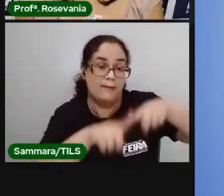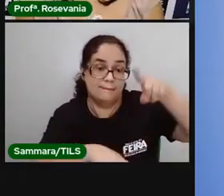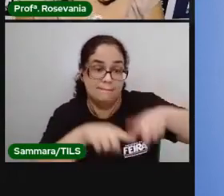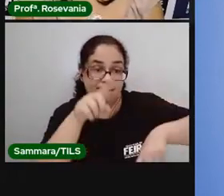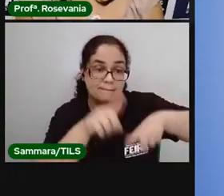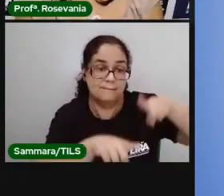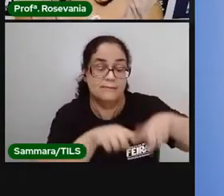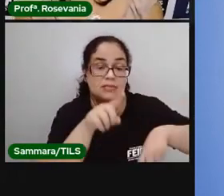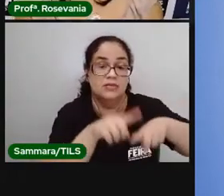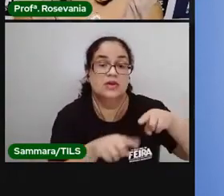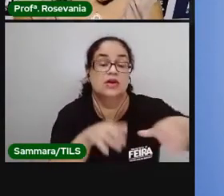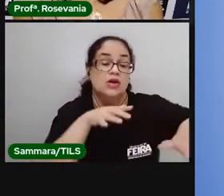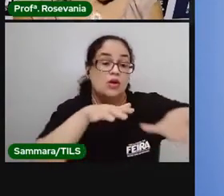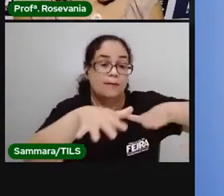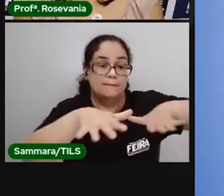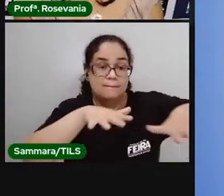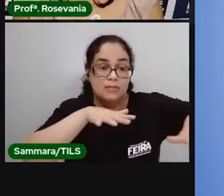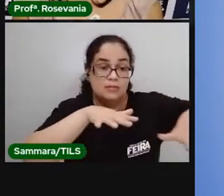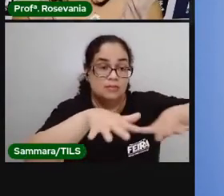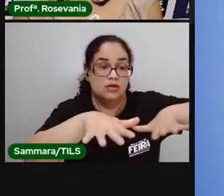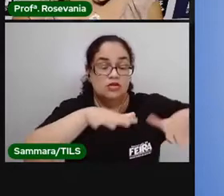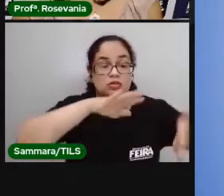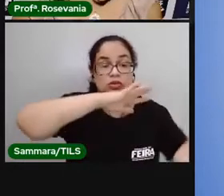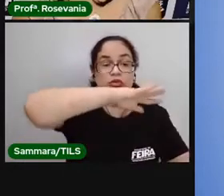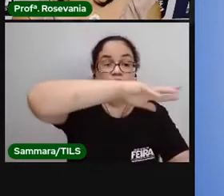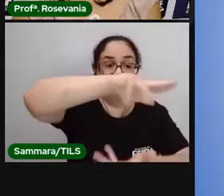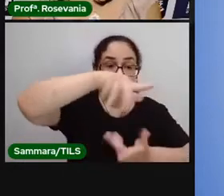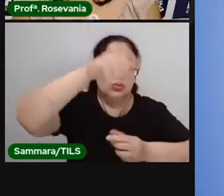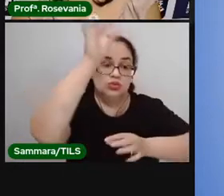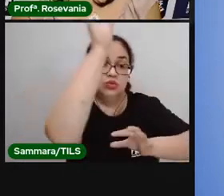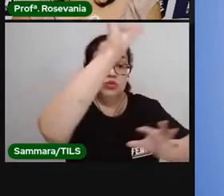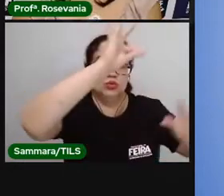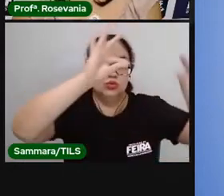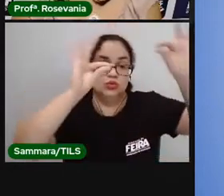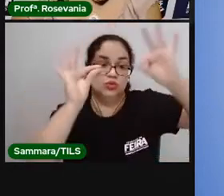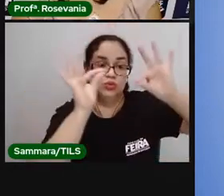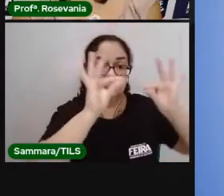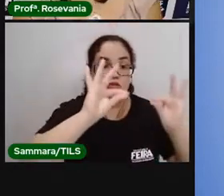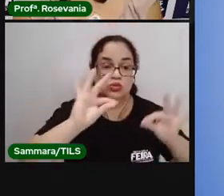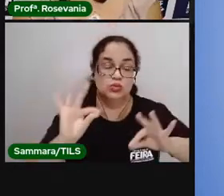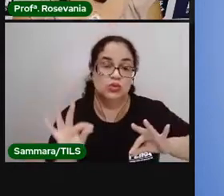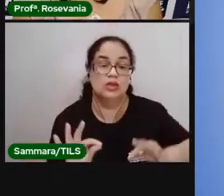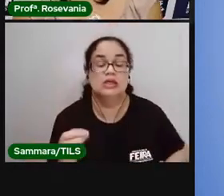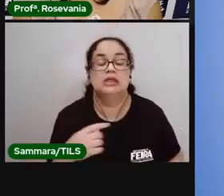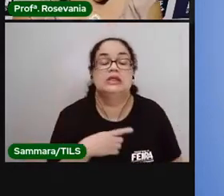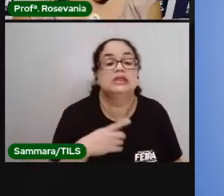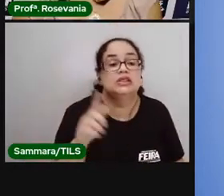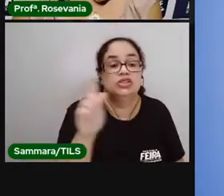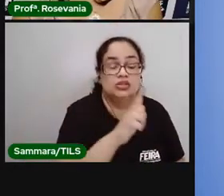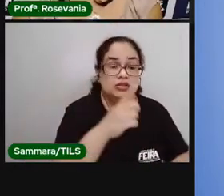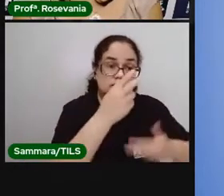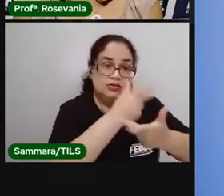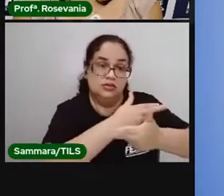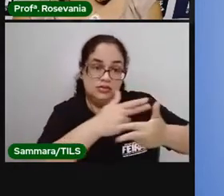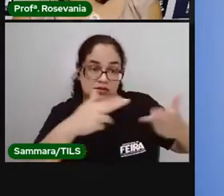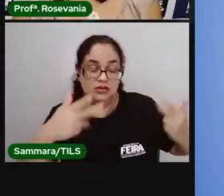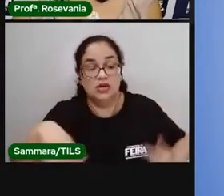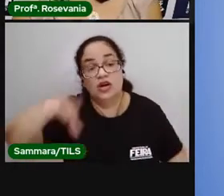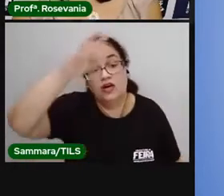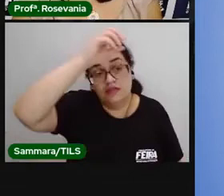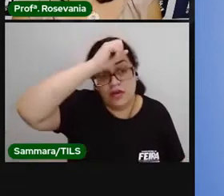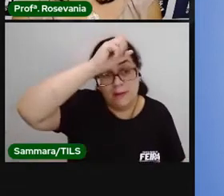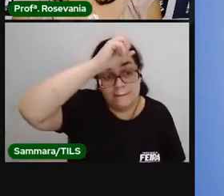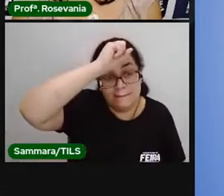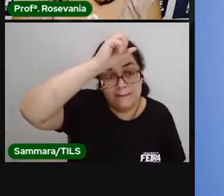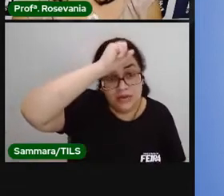né, o movimento dos planetas. Então, a geografia ela tem uma série de recursos para poder facilitar o seu aprendizado,